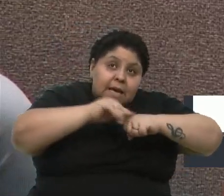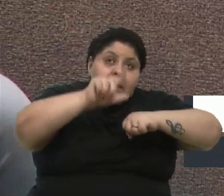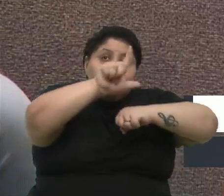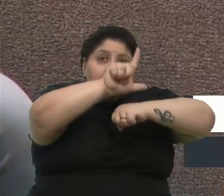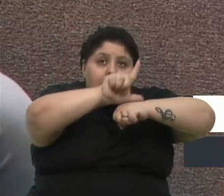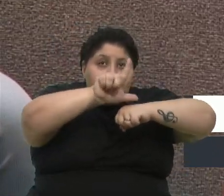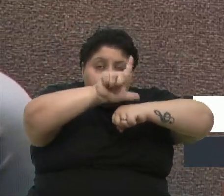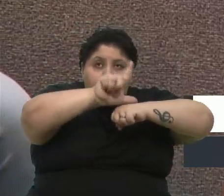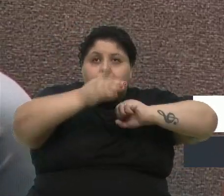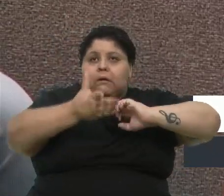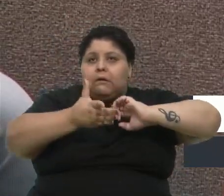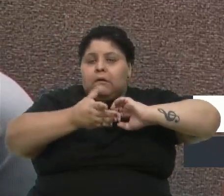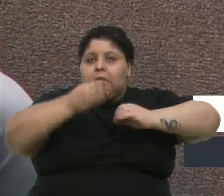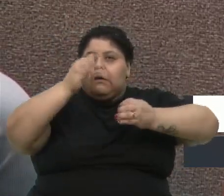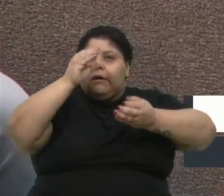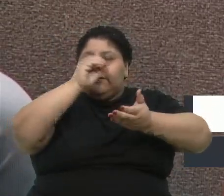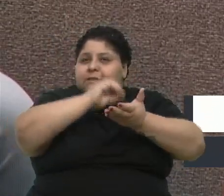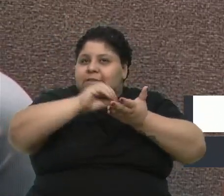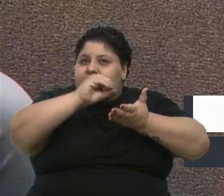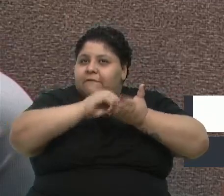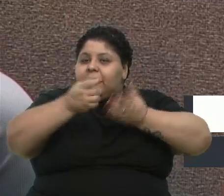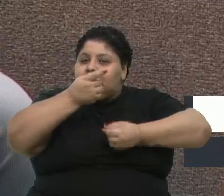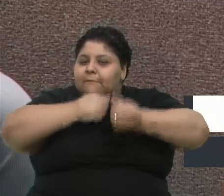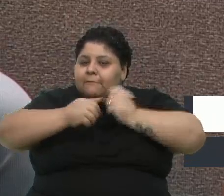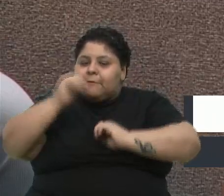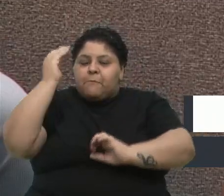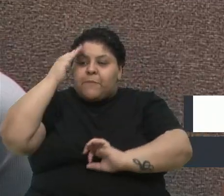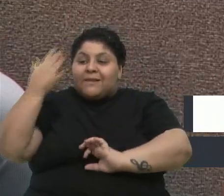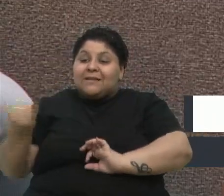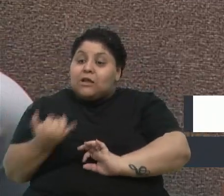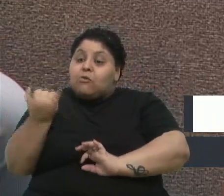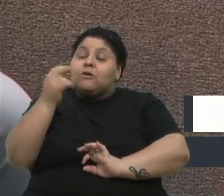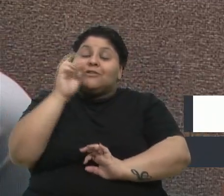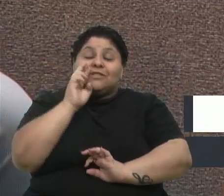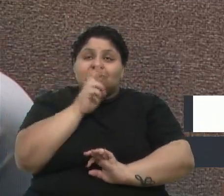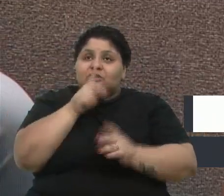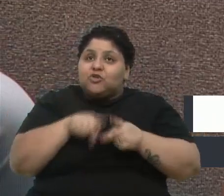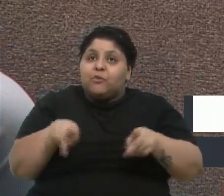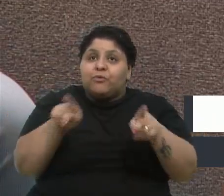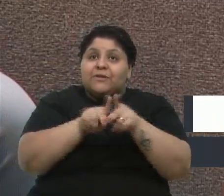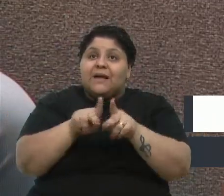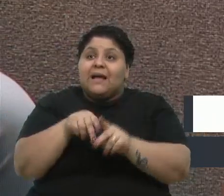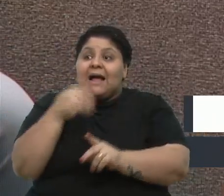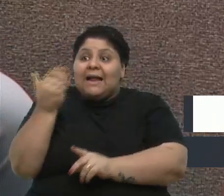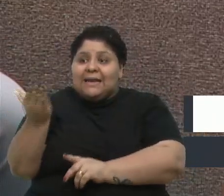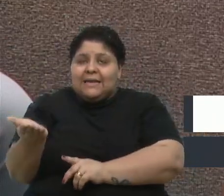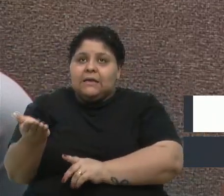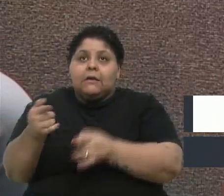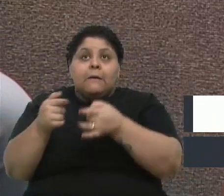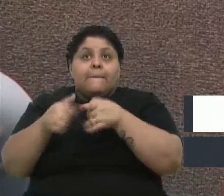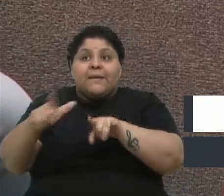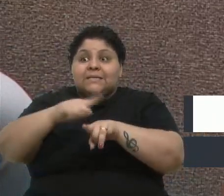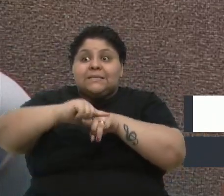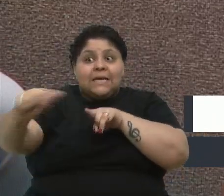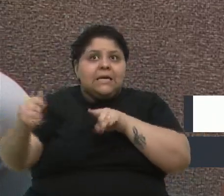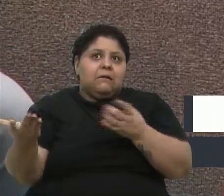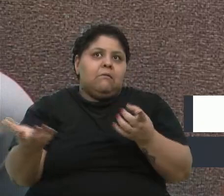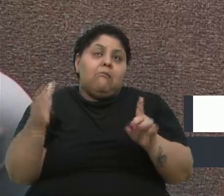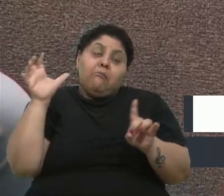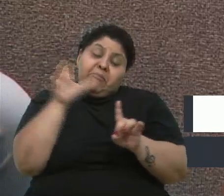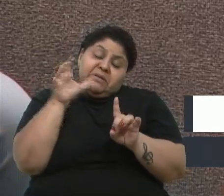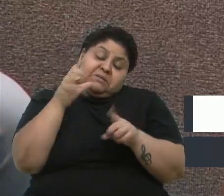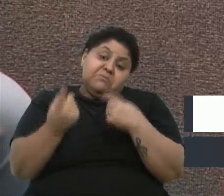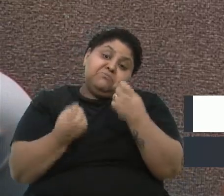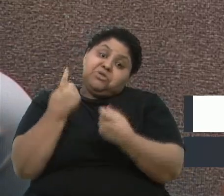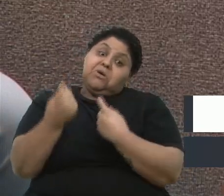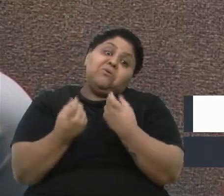por parte da administração para entender a importância do restaurante popular ali. Mas saiu dali por pressão de alguns,